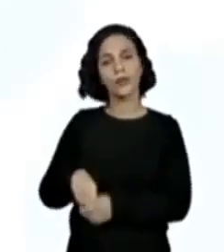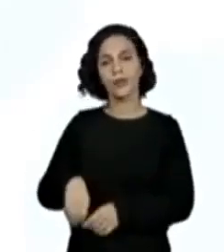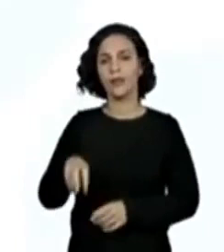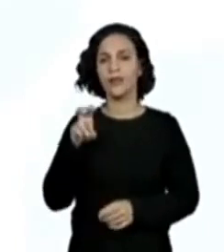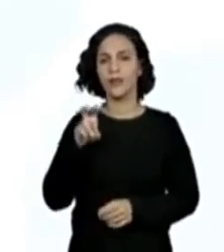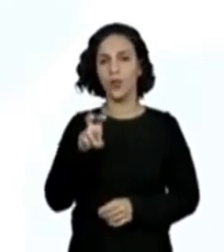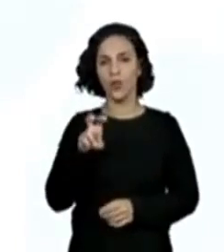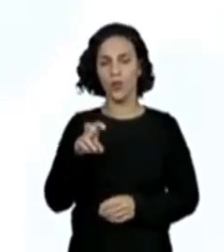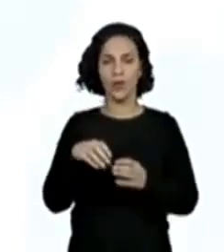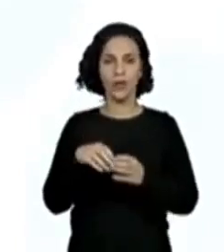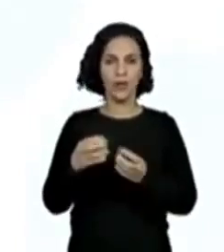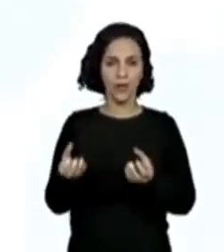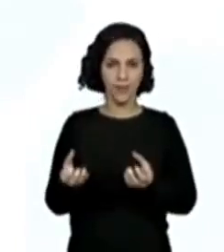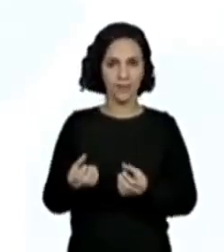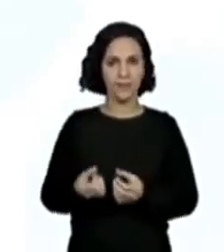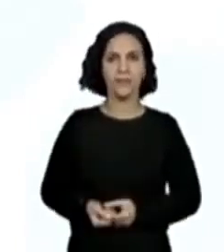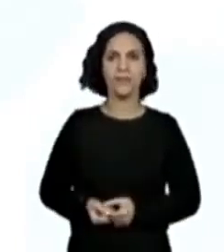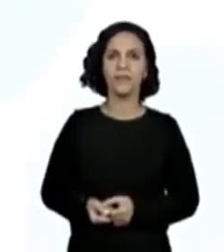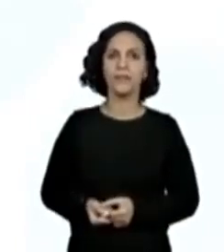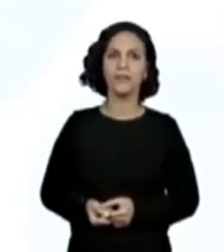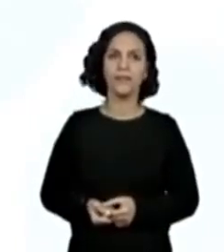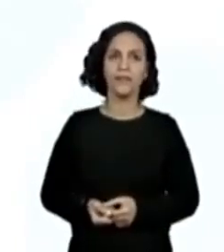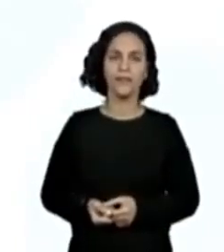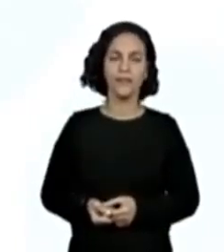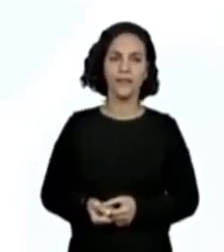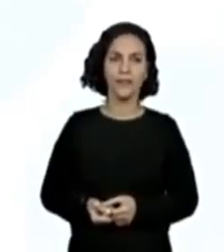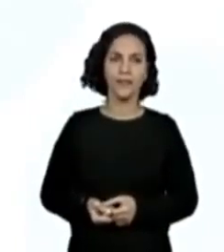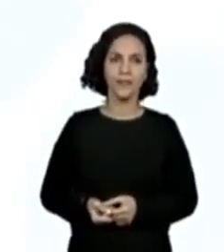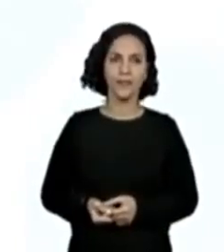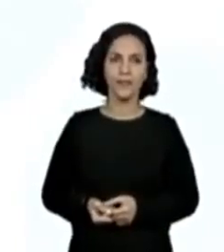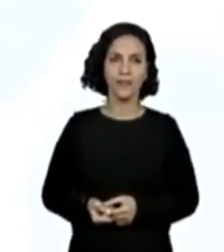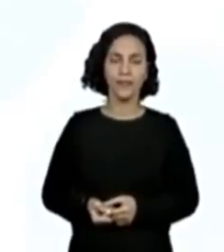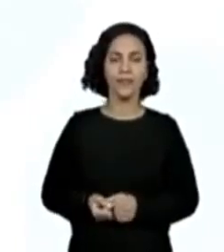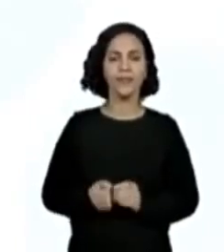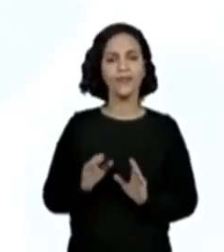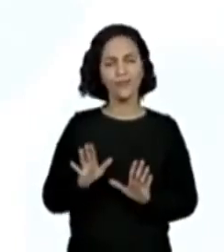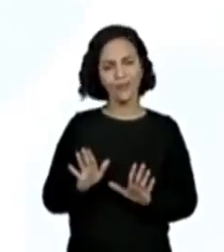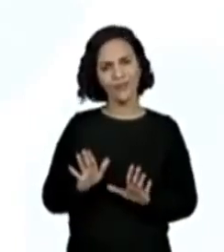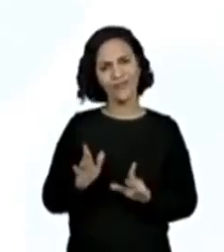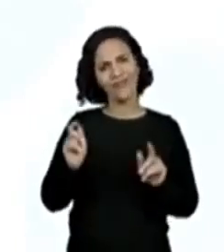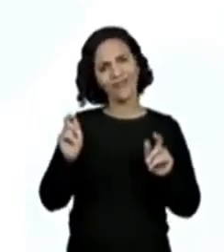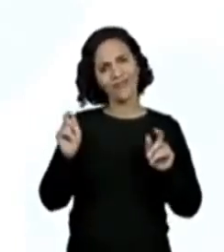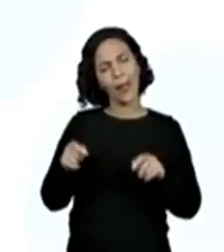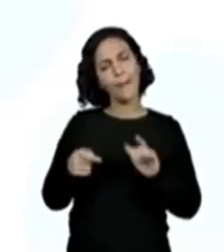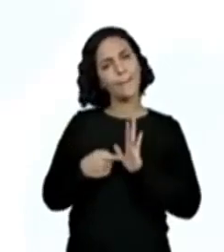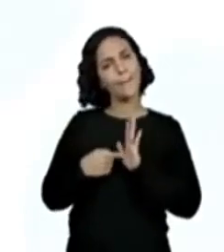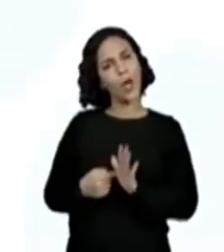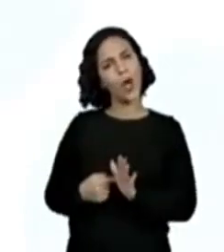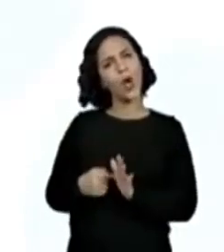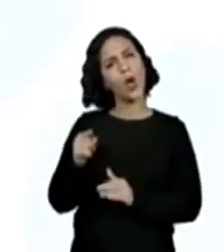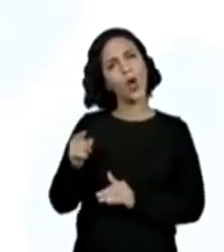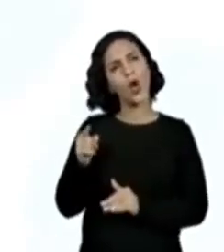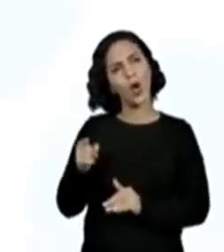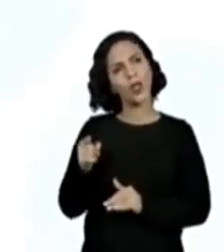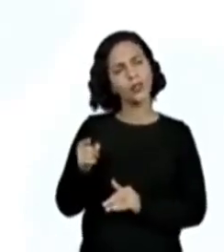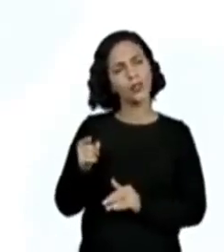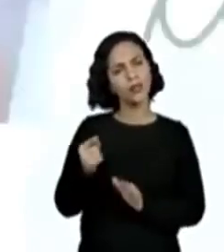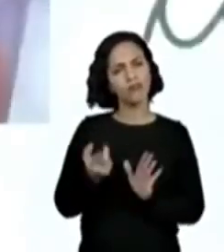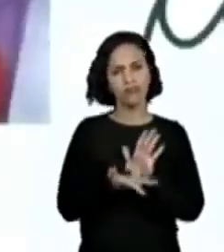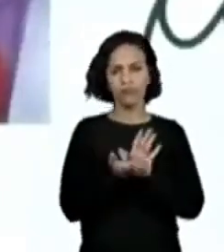5 caquis. A gente pode representar isso com uma